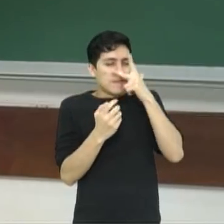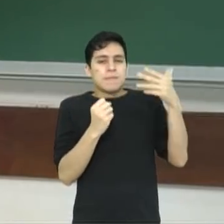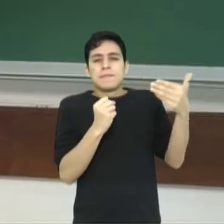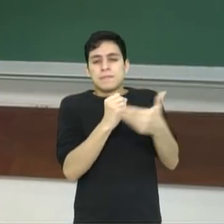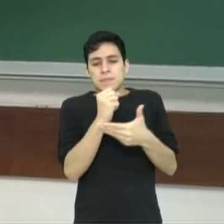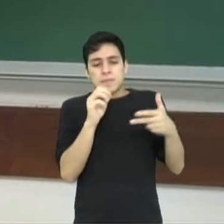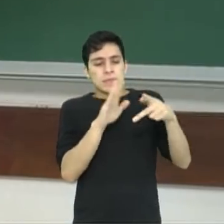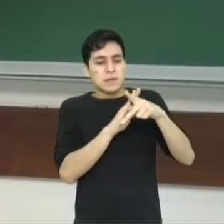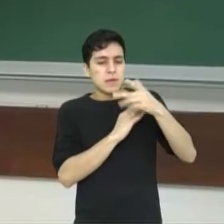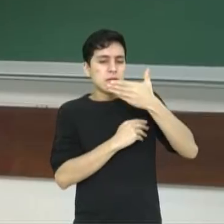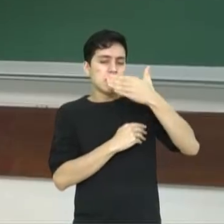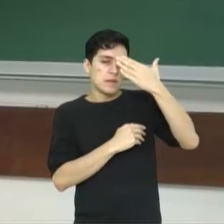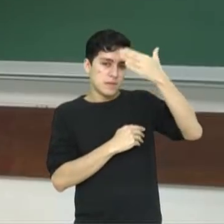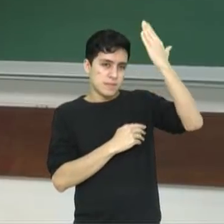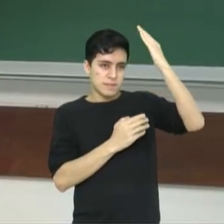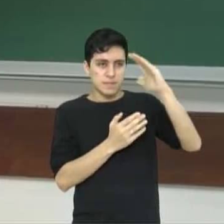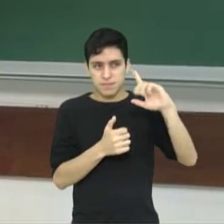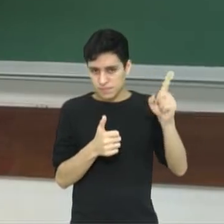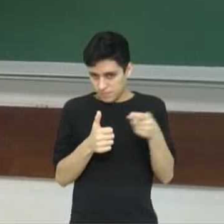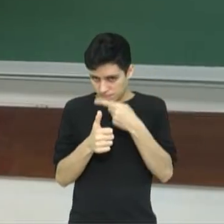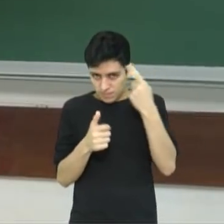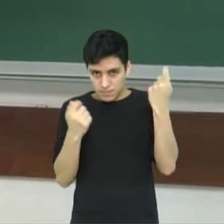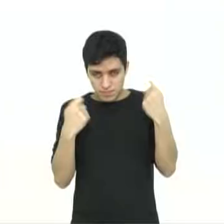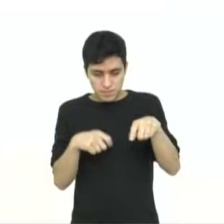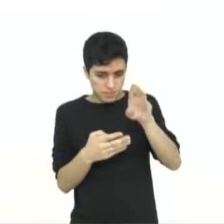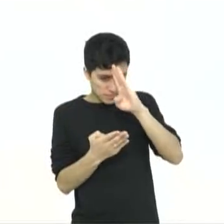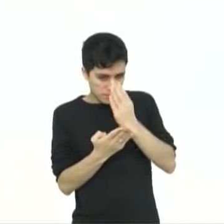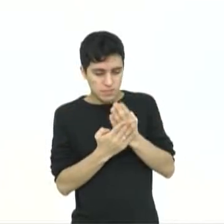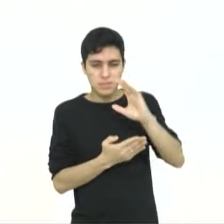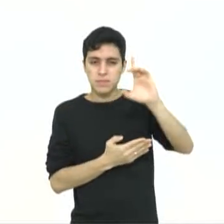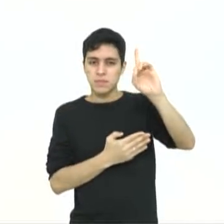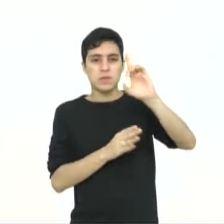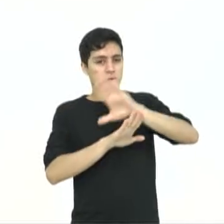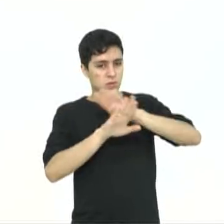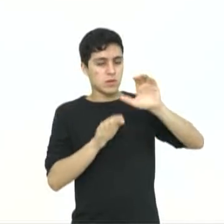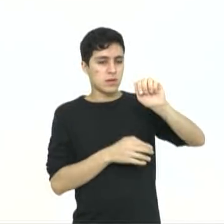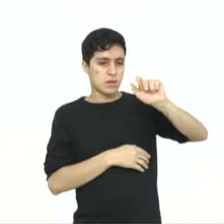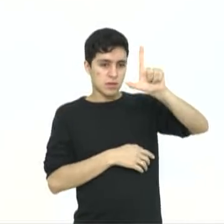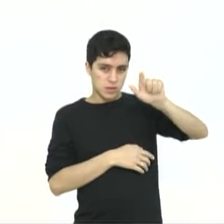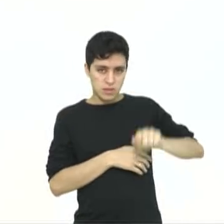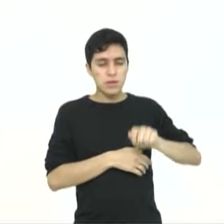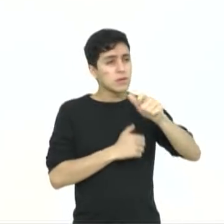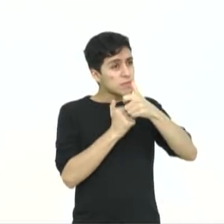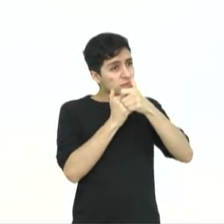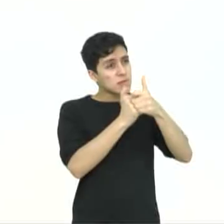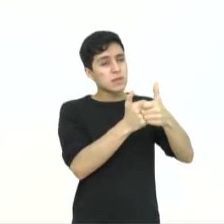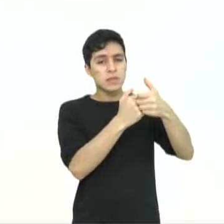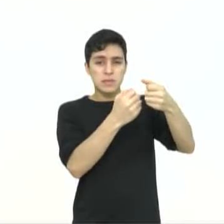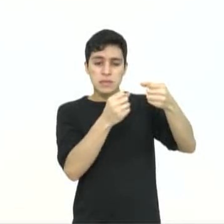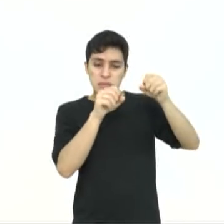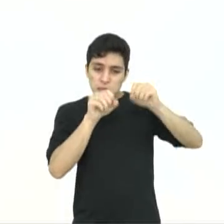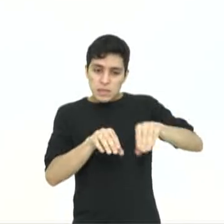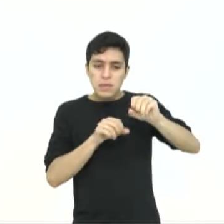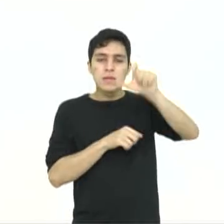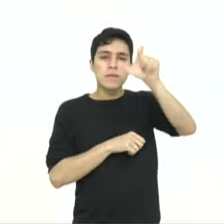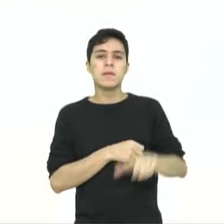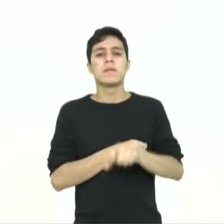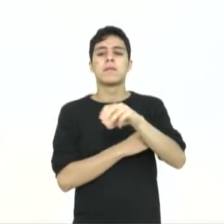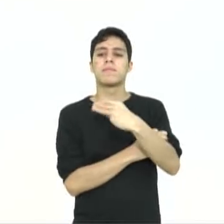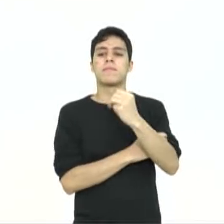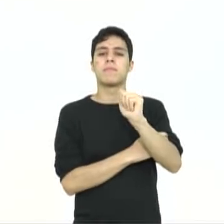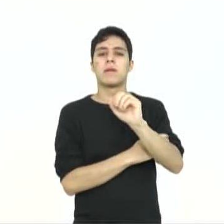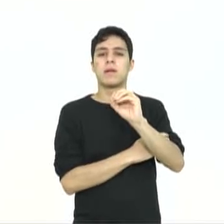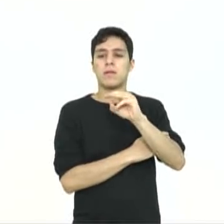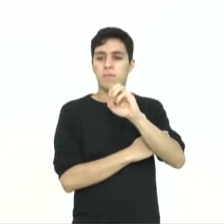conhece, islâmico, no mundo islâmico, né, enfim, uma pessoa da sua religião, que eles ajudassem, seria